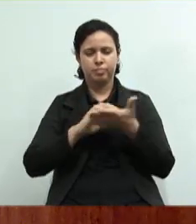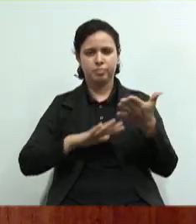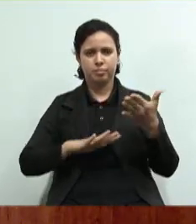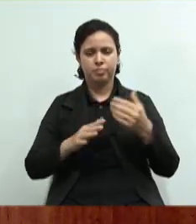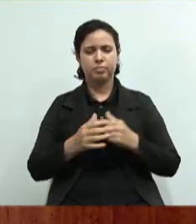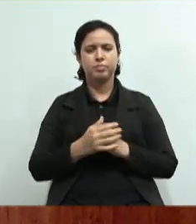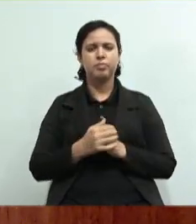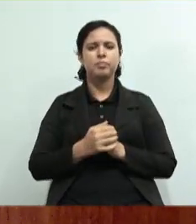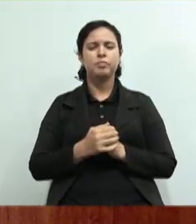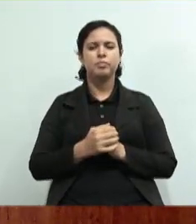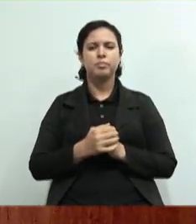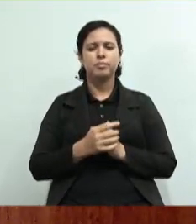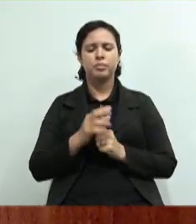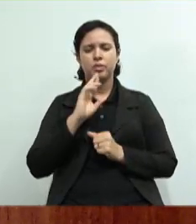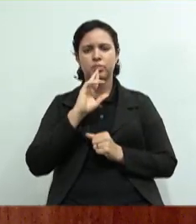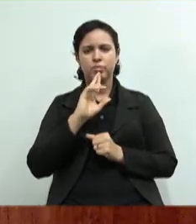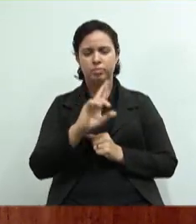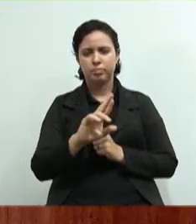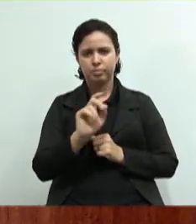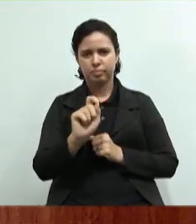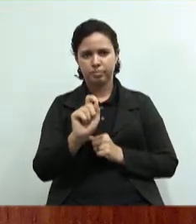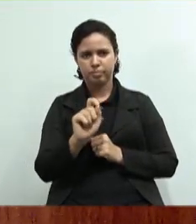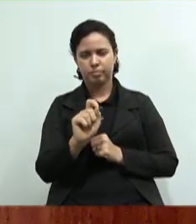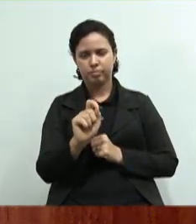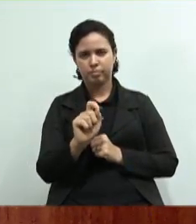Reinaldo também que respondeu aqui.